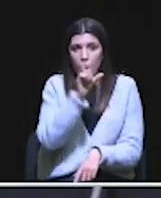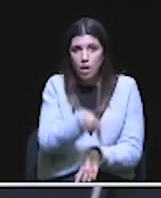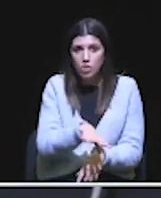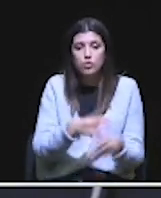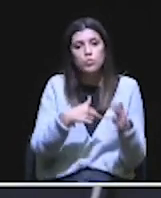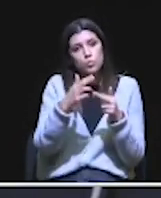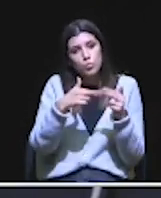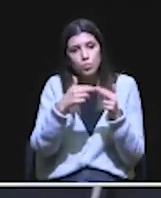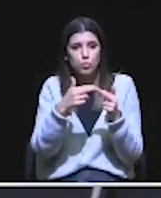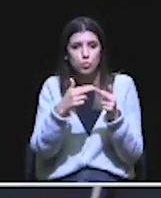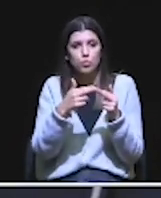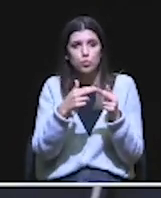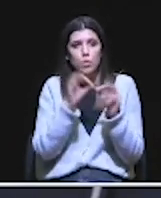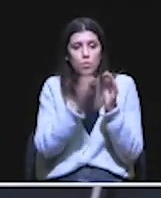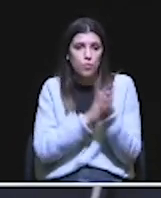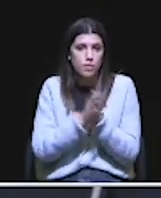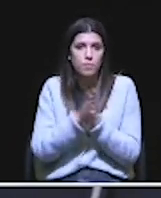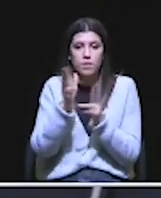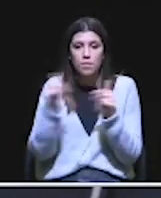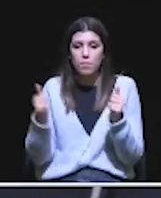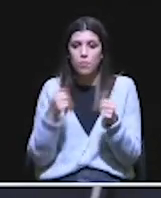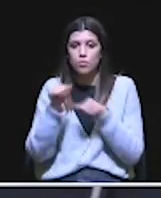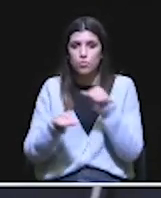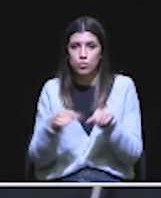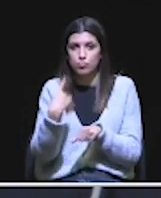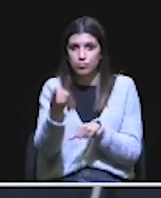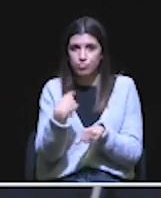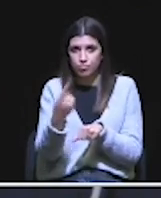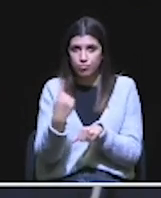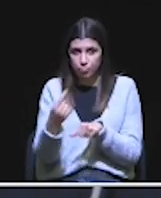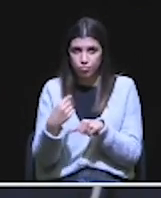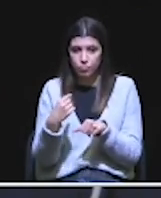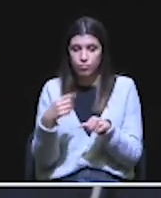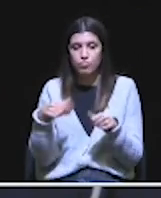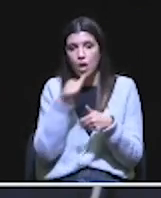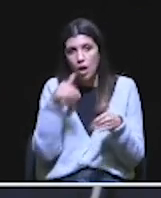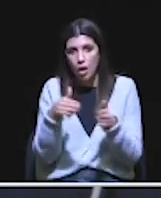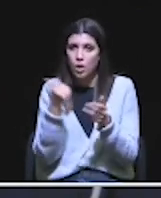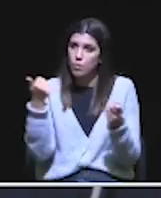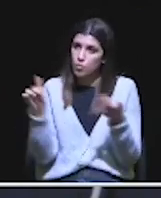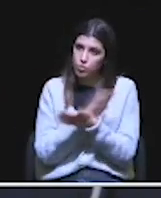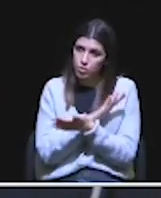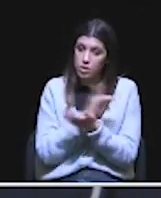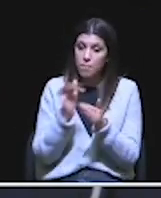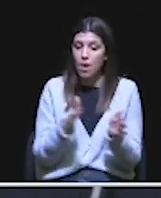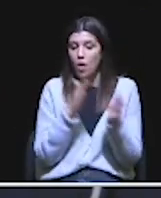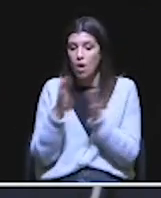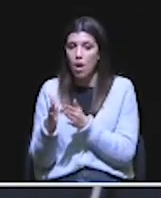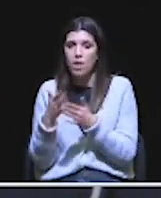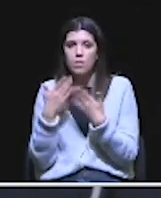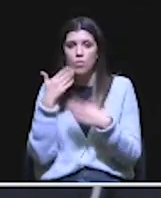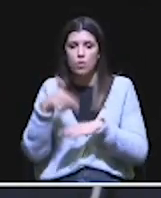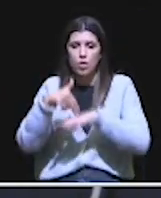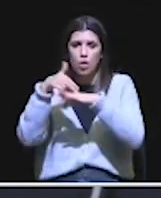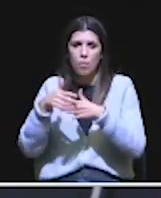Urbano Intermunicipal Teste Trancão e uma ponte pedonal e ciclável sobre o Trancão, o que são boas notícias. Mas também fica o enorme palco,